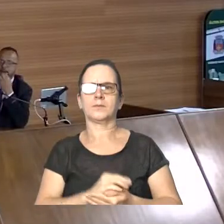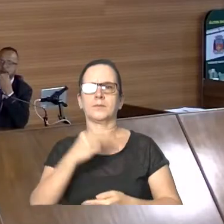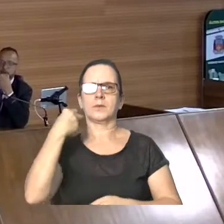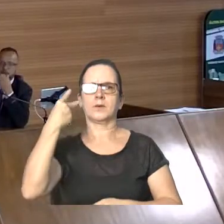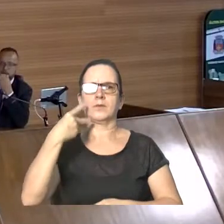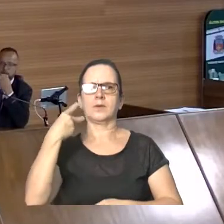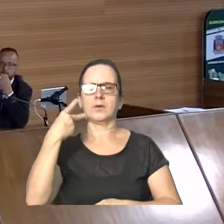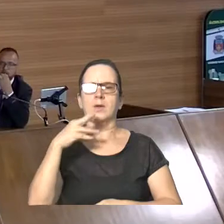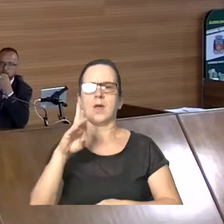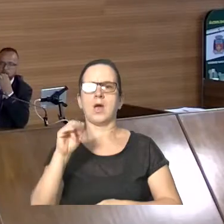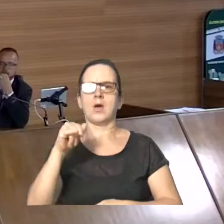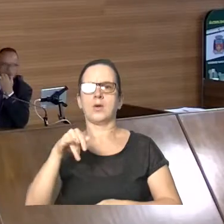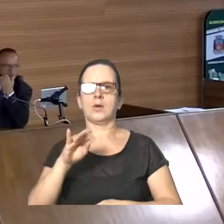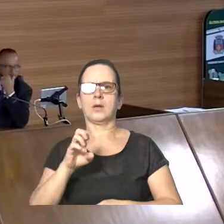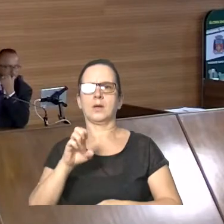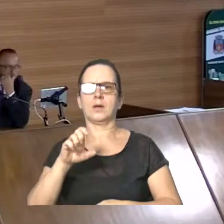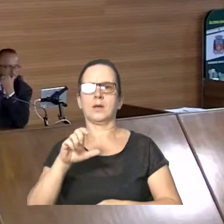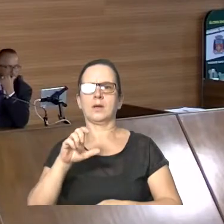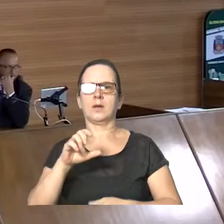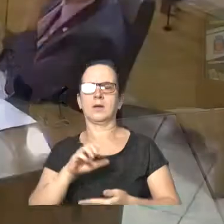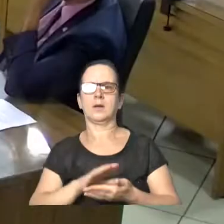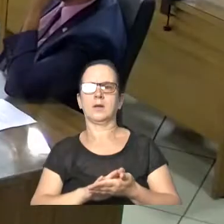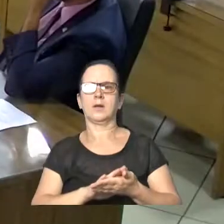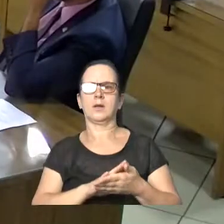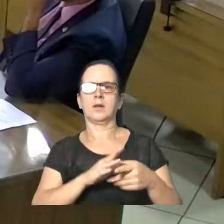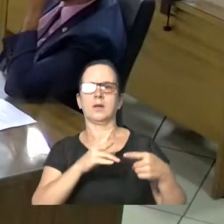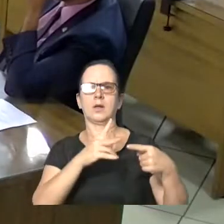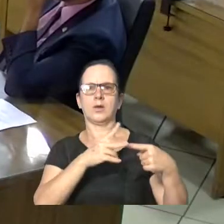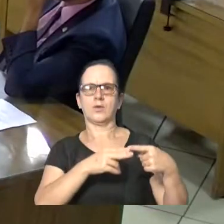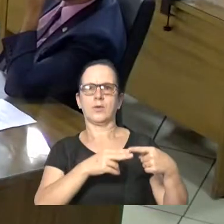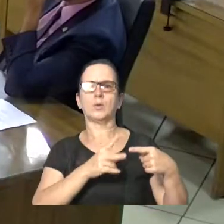Vereador Roniele Martins da Silva. Pela manutenção.